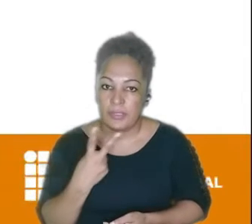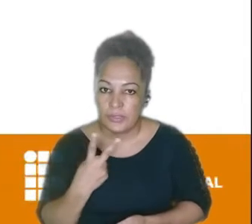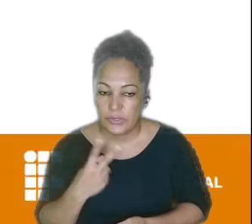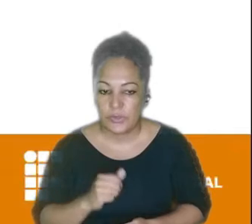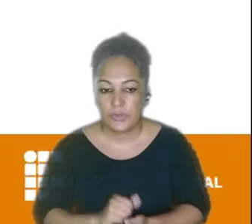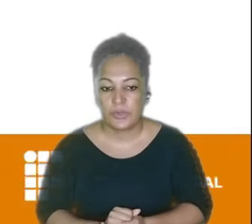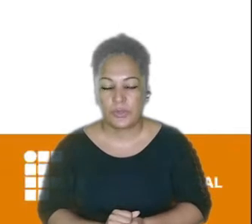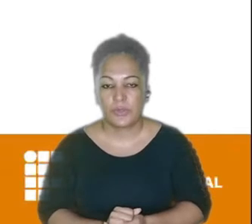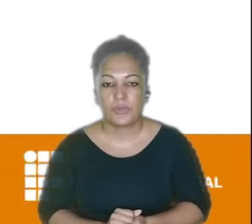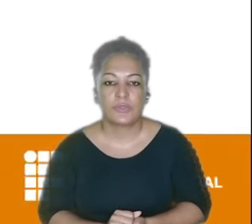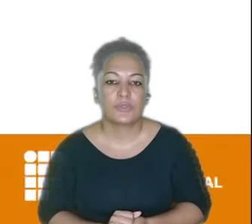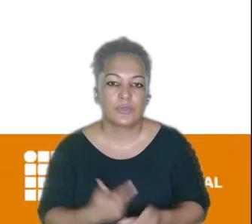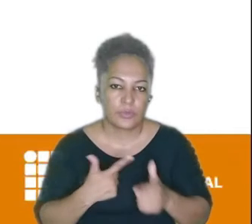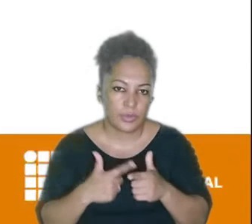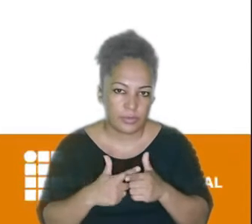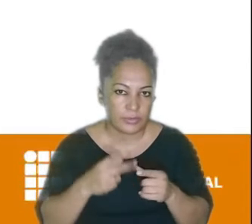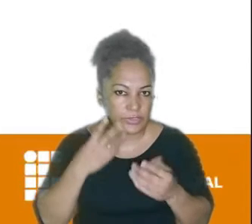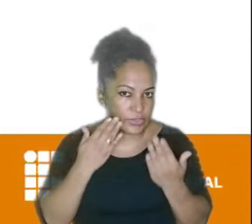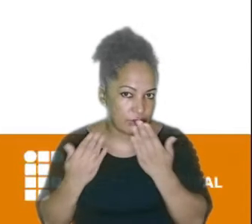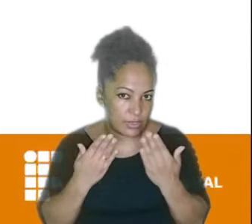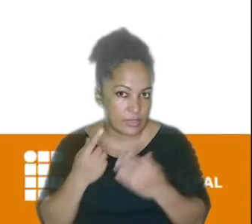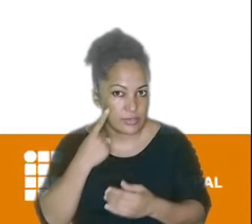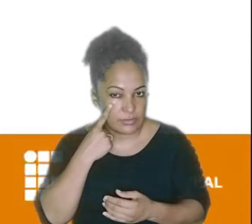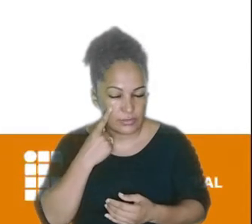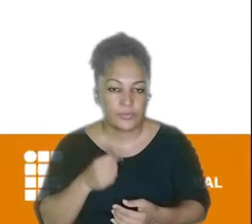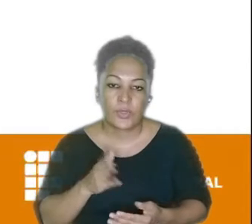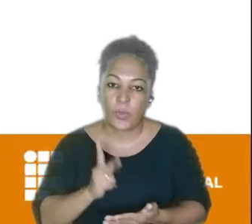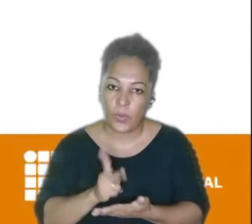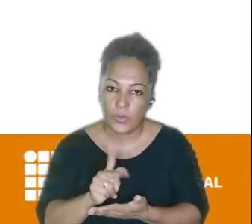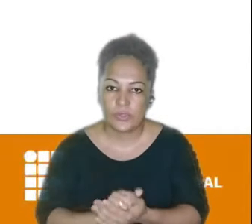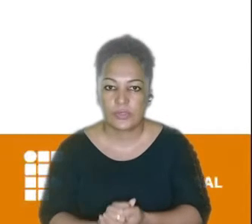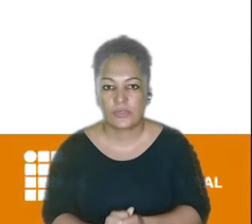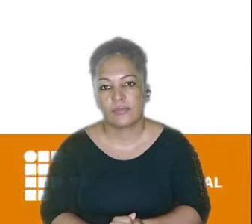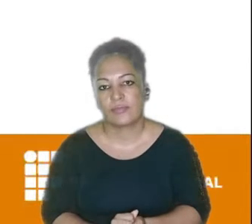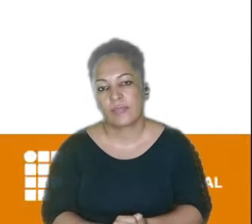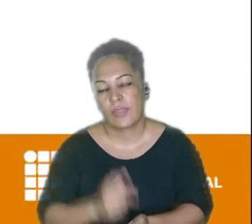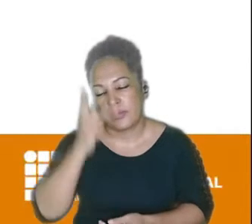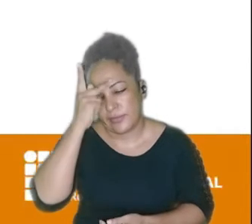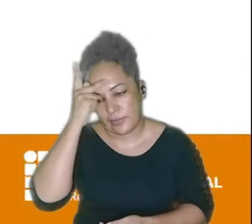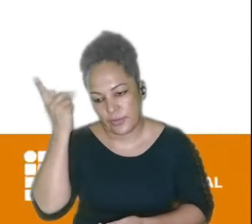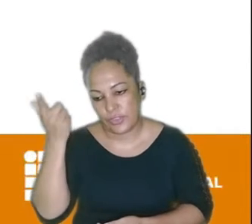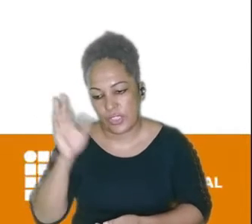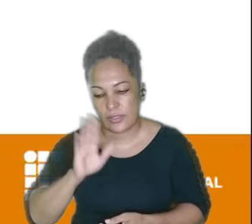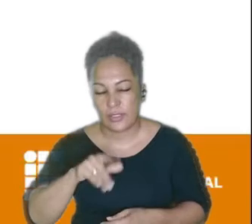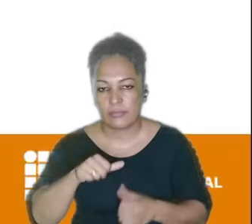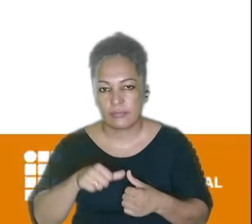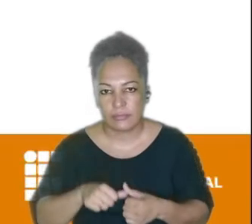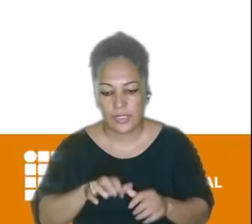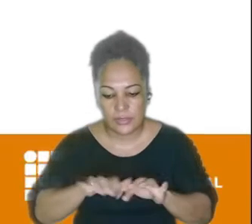Parte 2 do caso, tá? Pelo amor de Deus. Então, continuando. O atendente já está